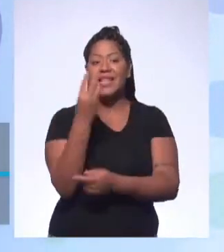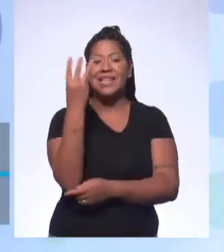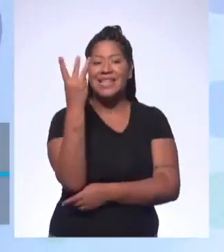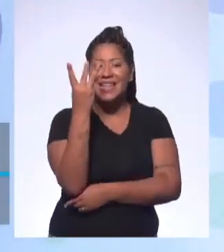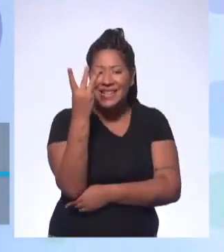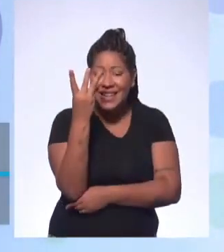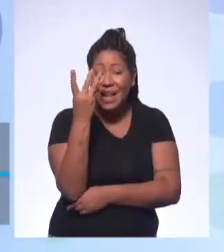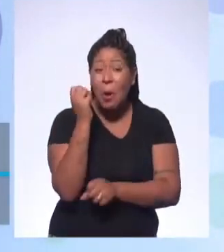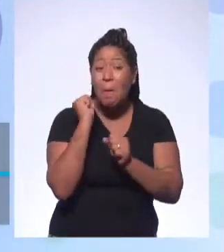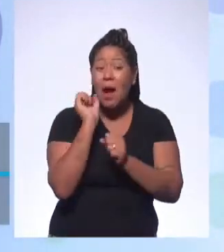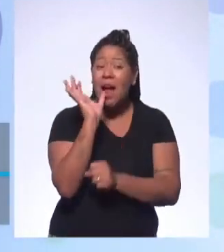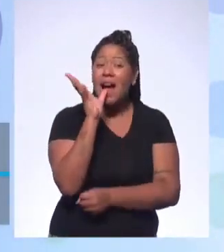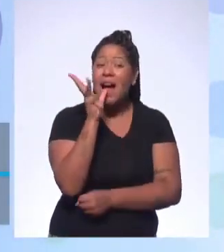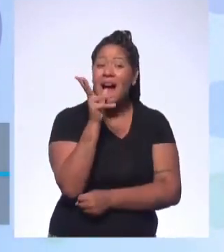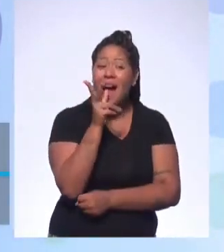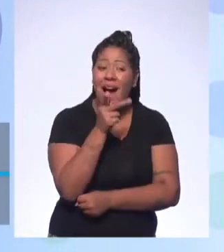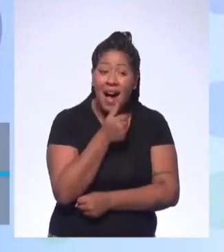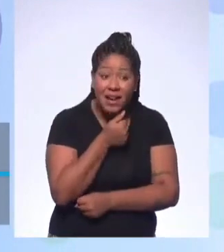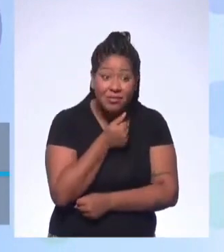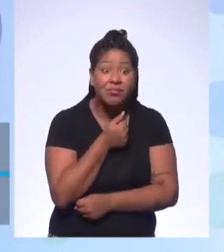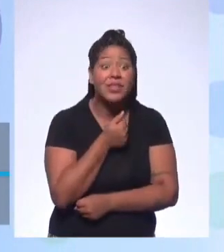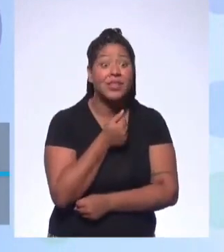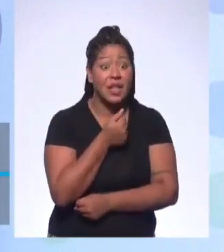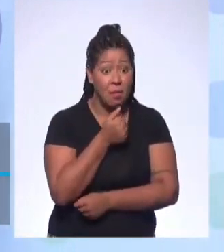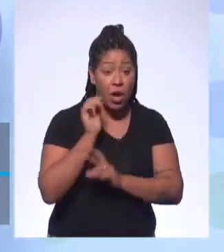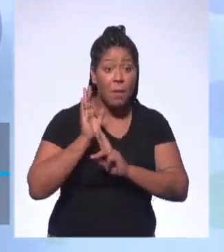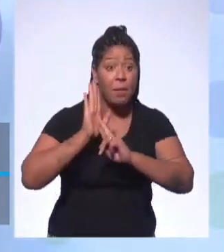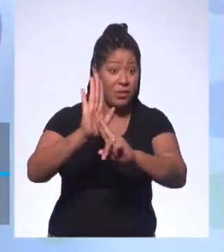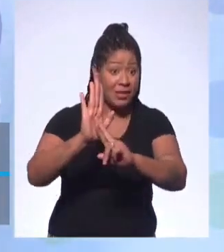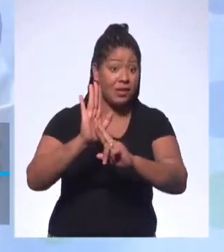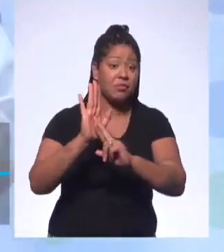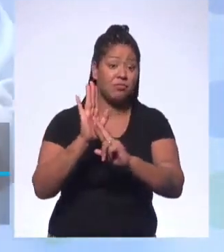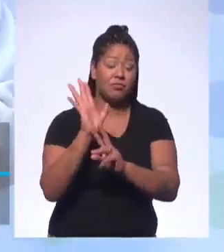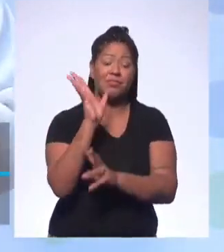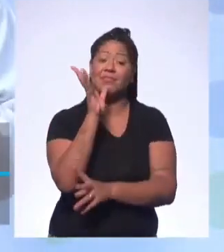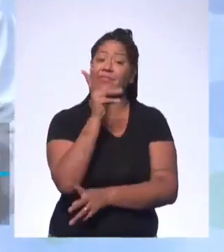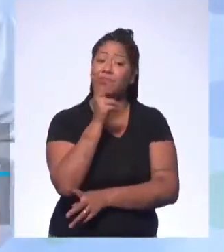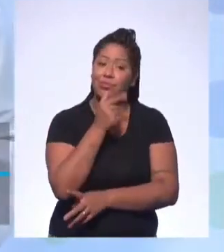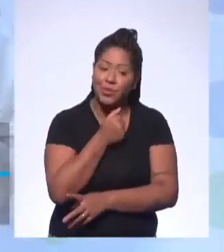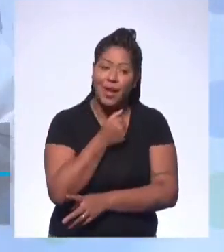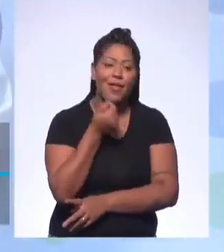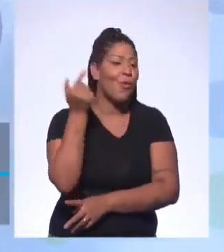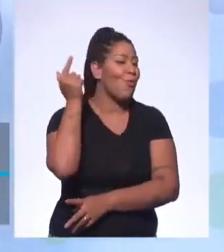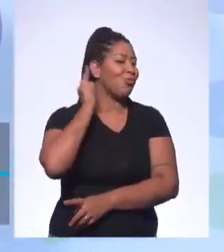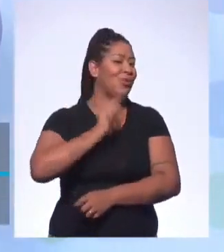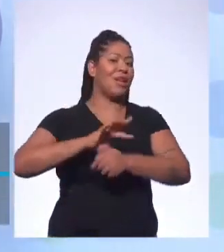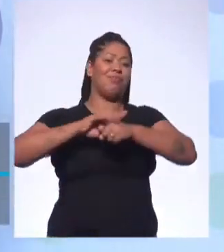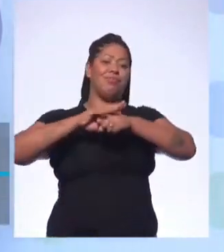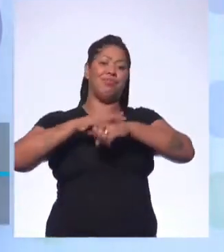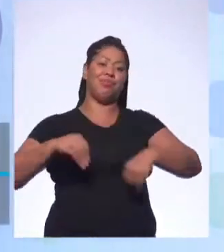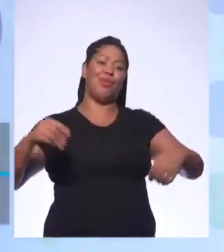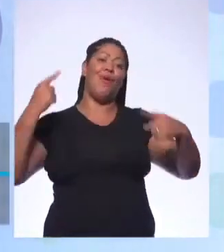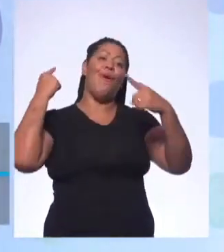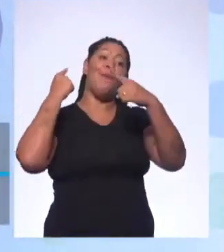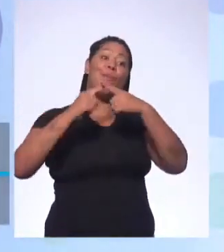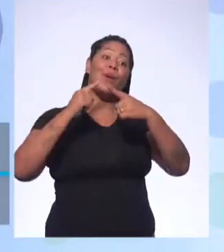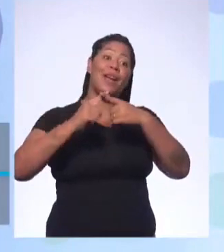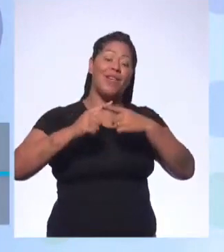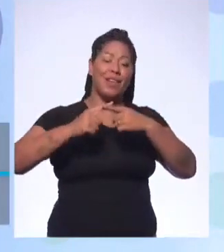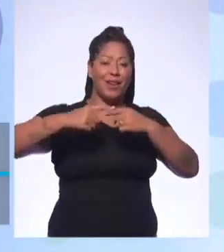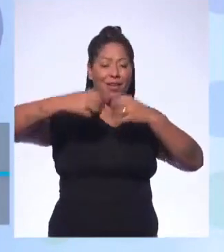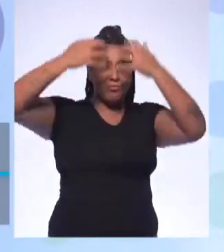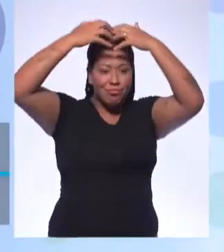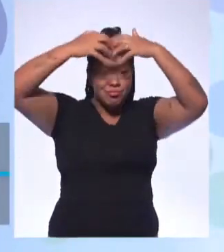demorar até décadas para aparecer. A terceira fase, gente, é irreversível, porque vai atacar o sistema nervoso